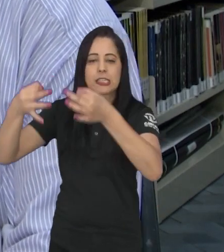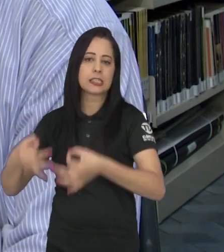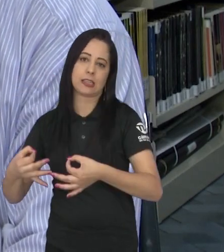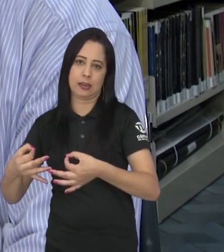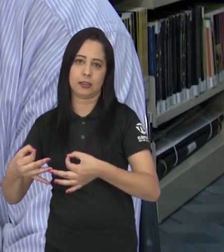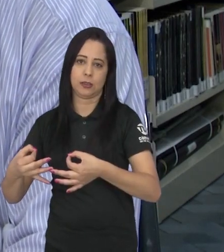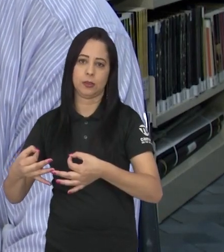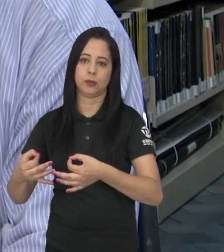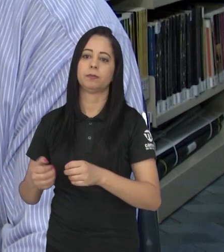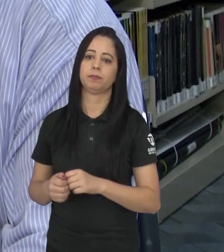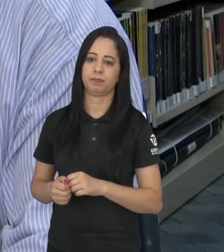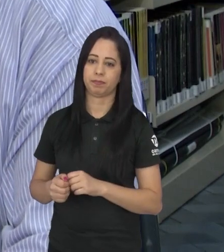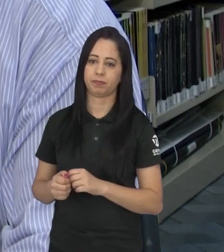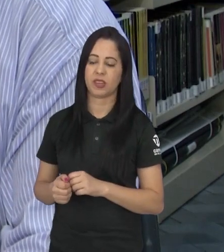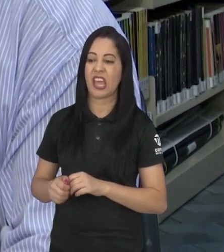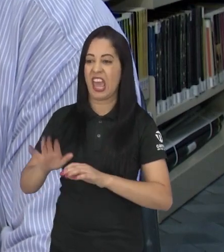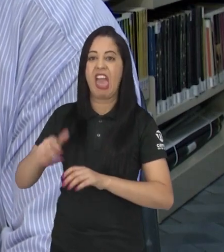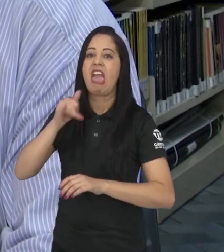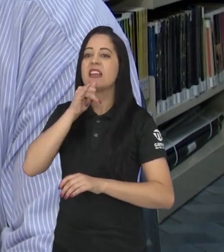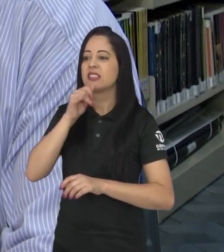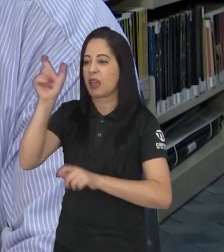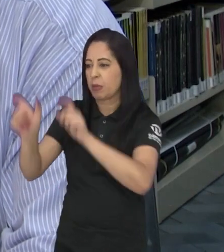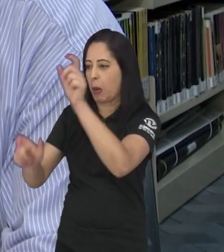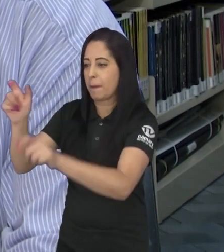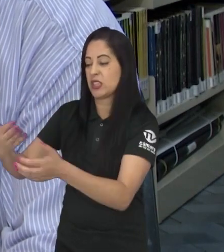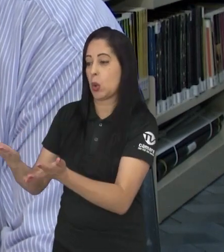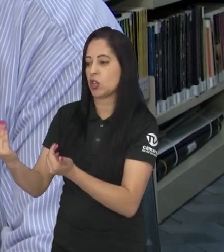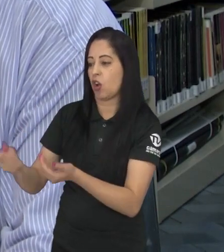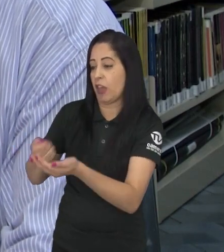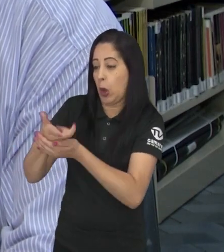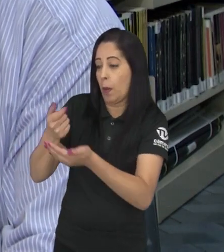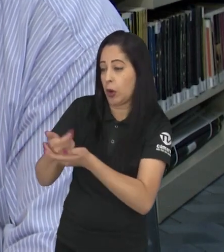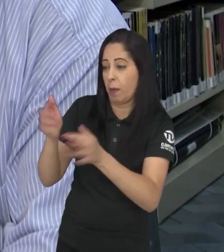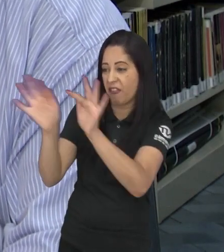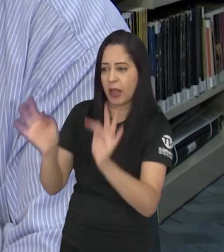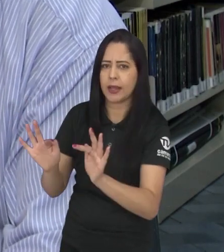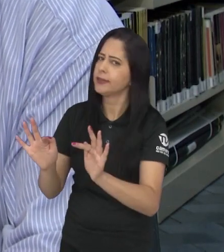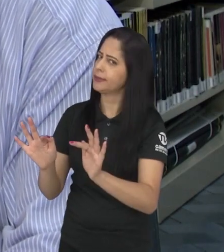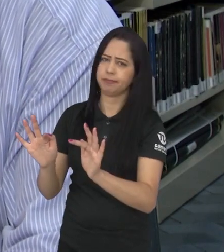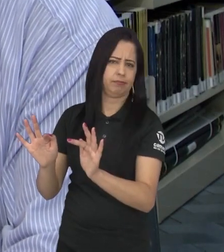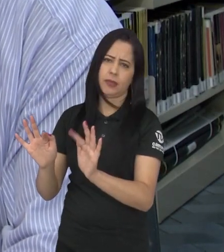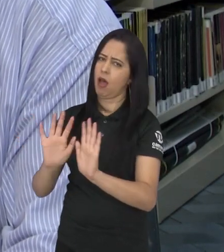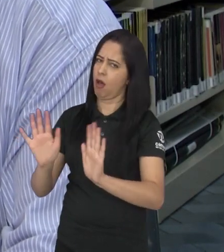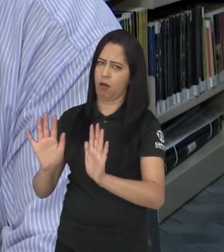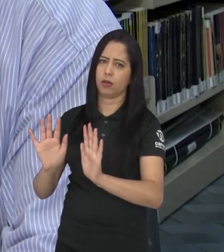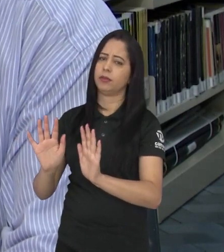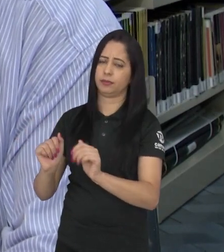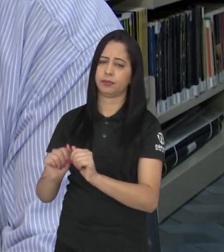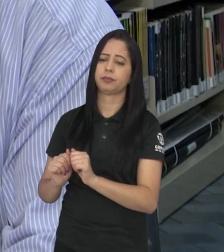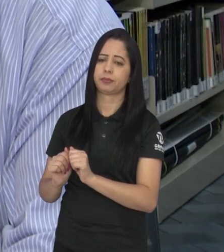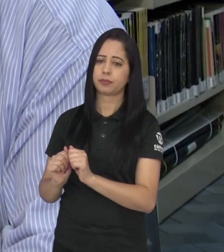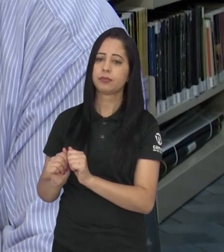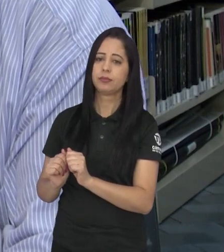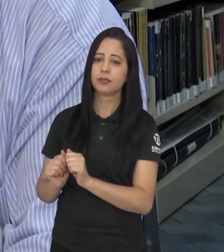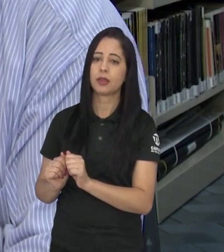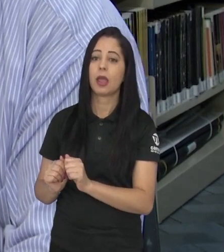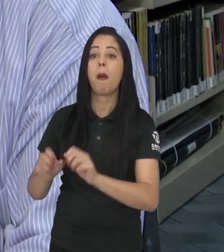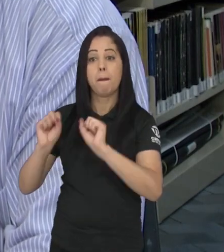que vão fazer esse jovem ser mais feliz ou menos feliz. Então acho que o